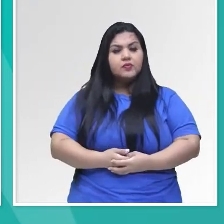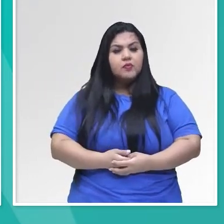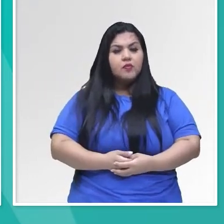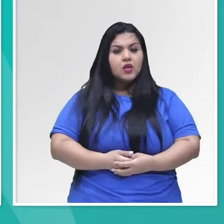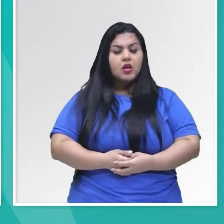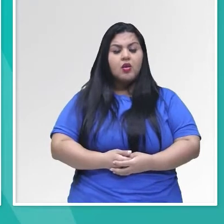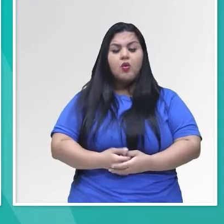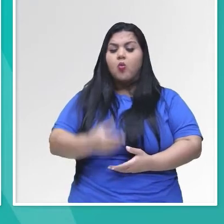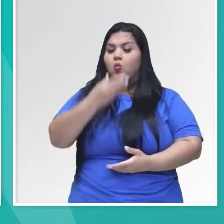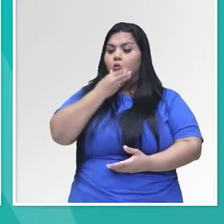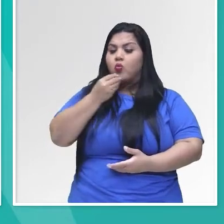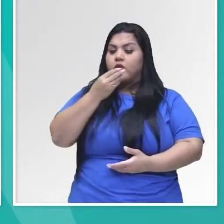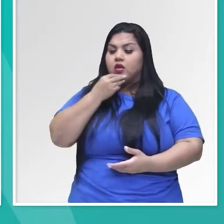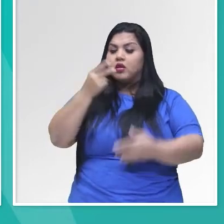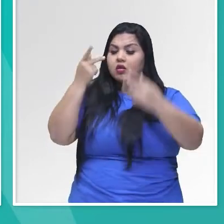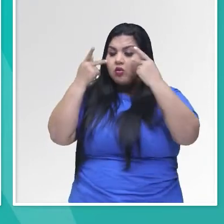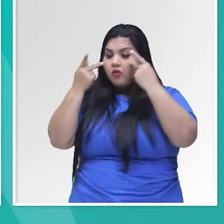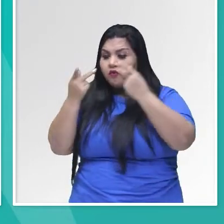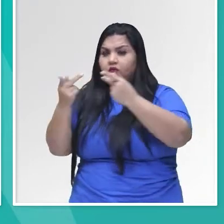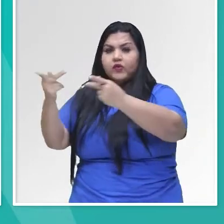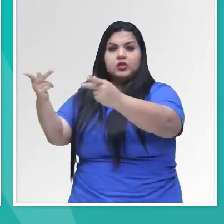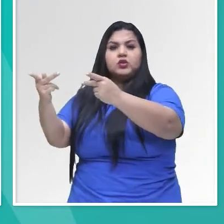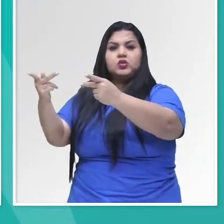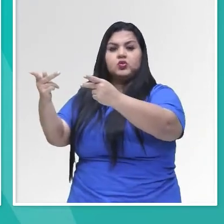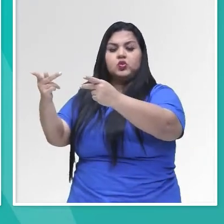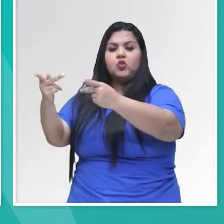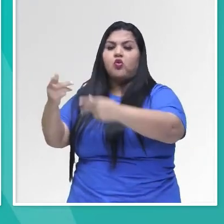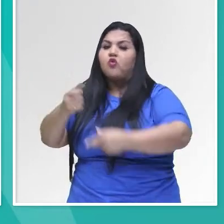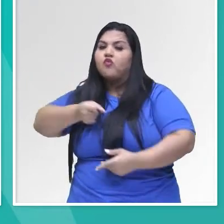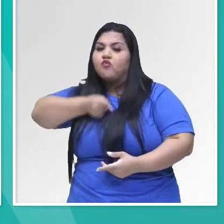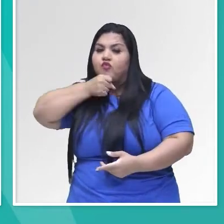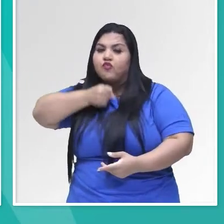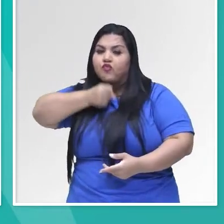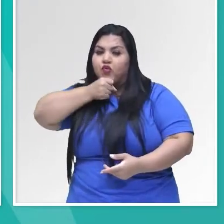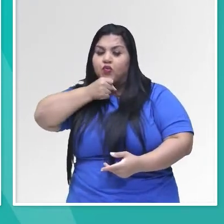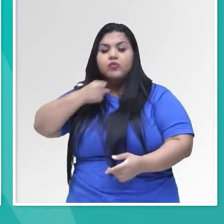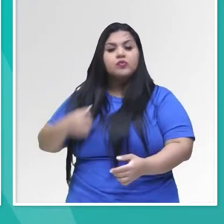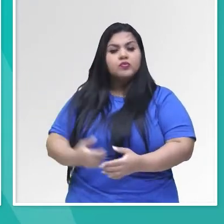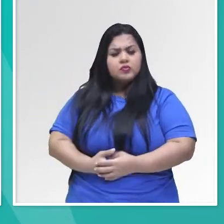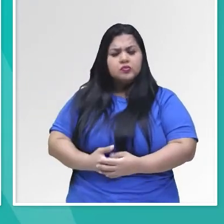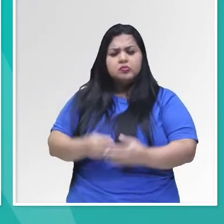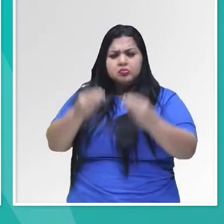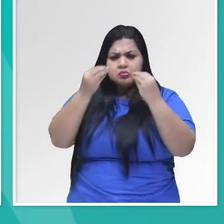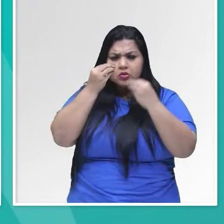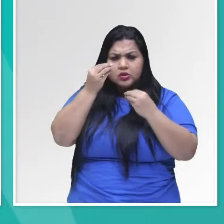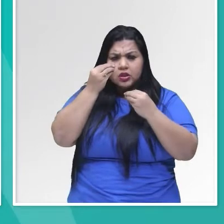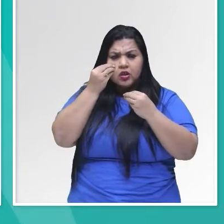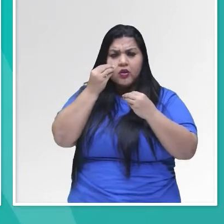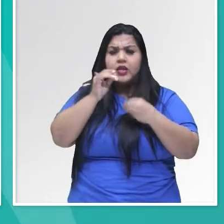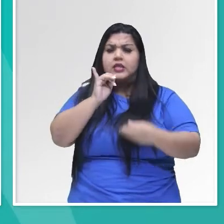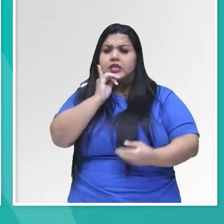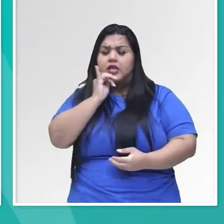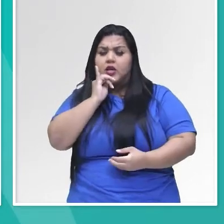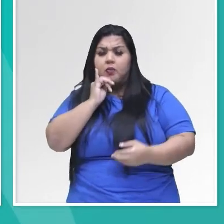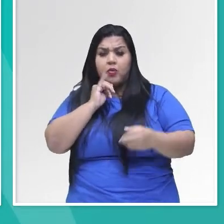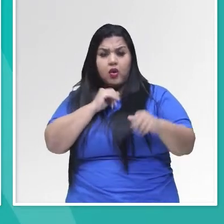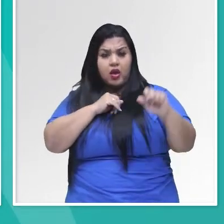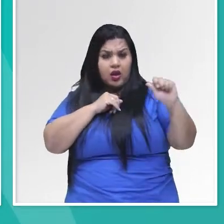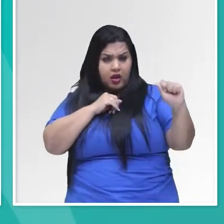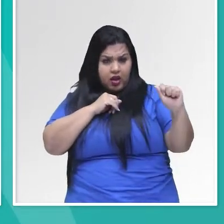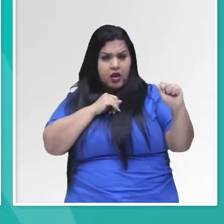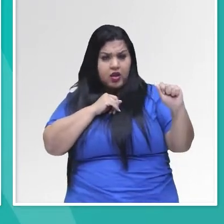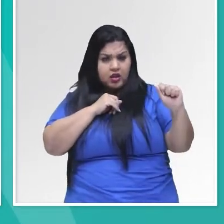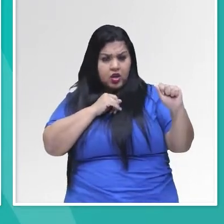menino visitou os avós. O menino visitou os avós. Nós podemos observar o exemplo A, como ele se comporta